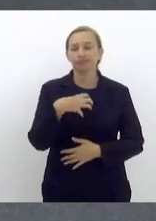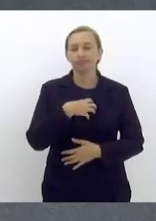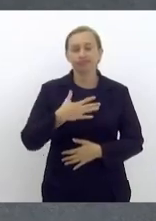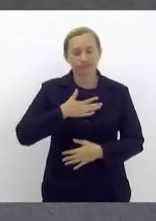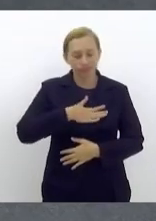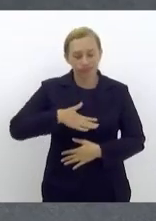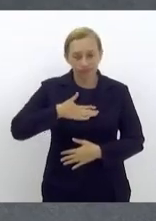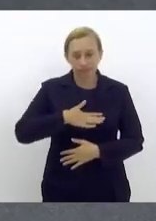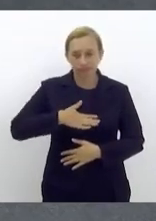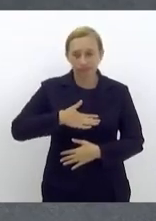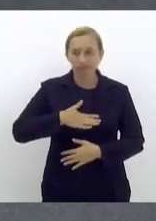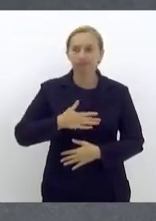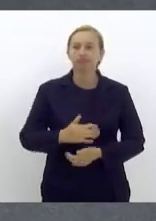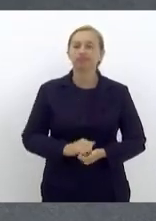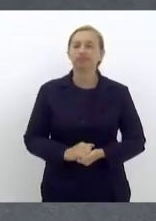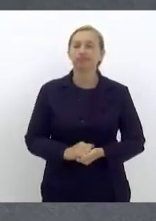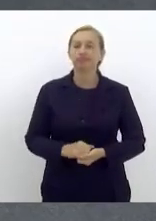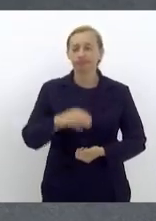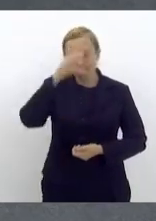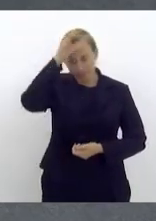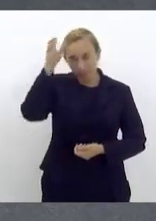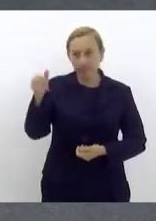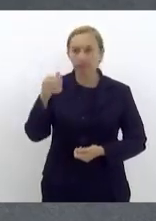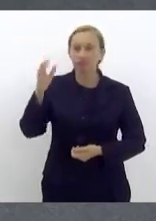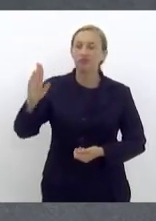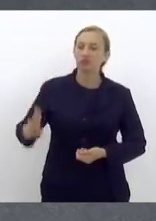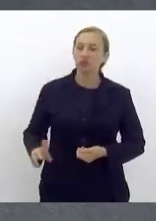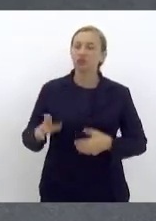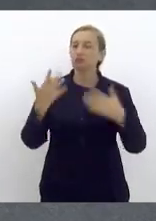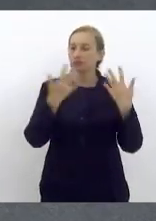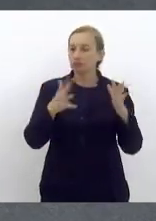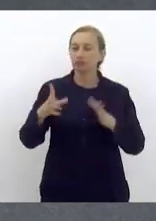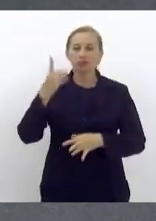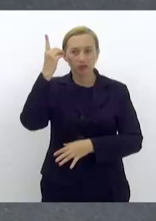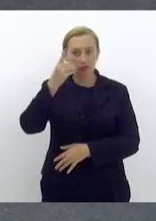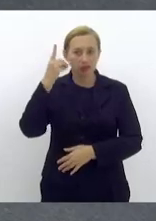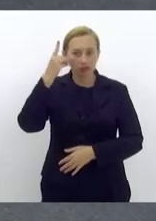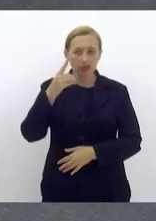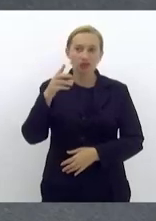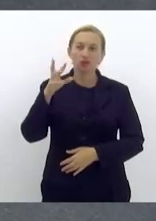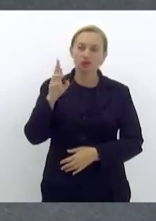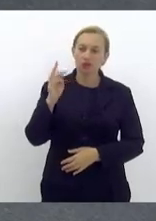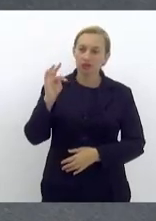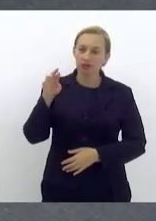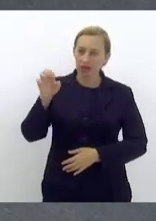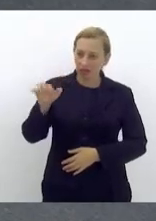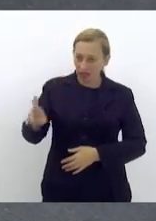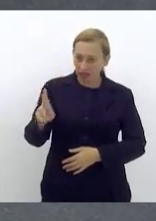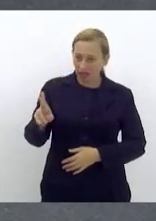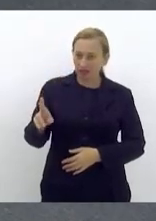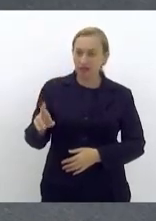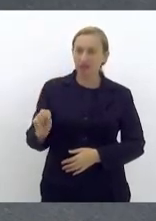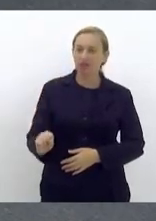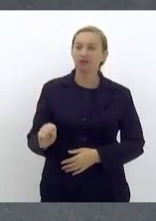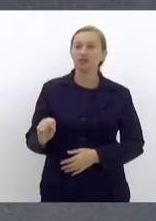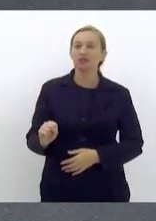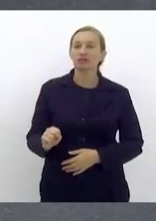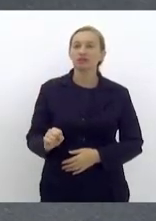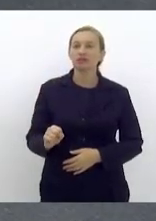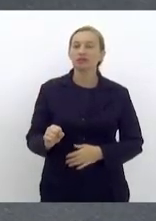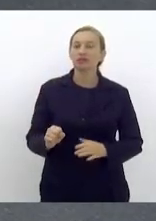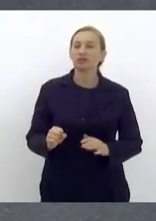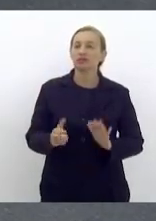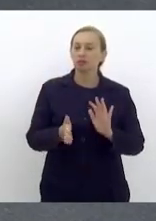gostaria, Tia Ju, de parabenizar o deputado Rosenberg Reis pela proposição